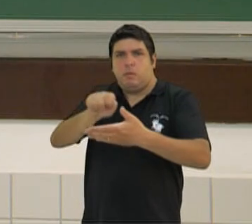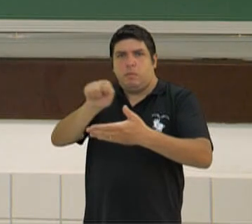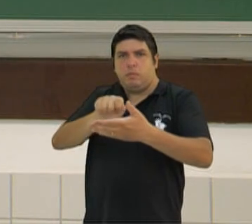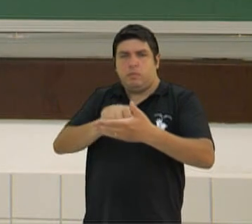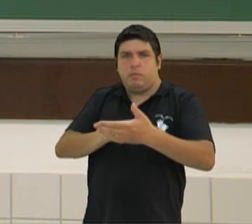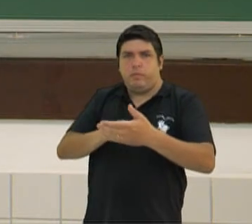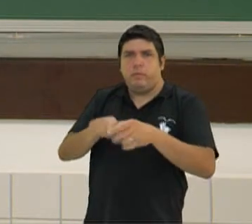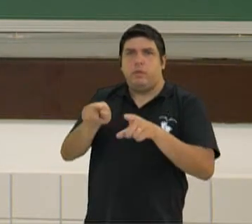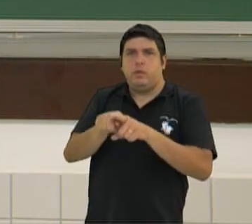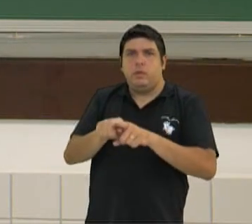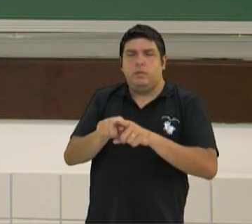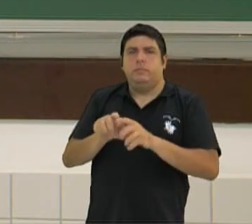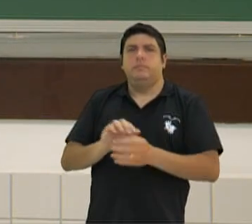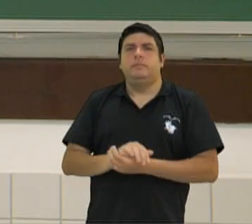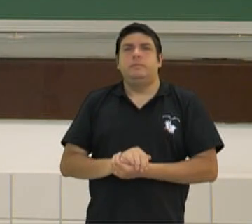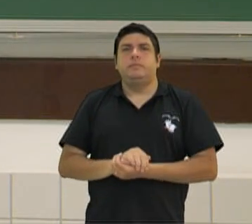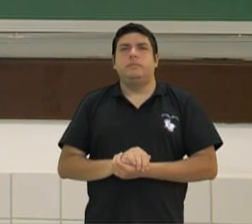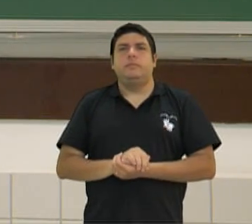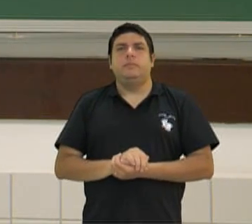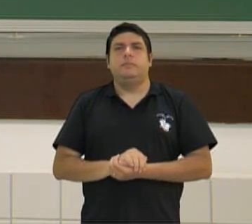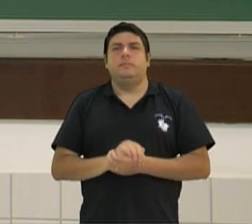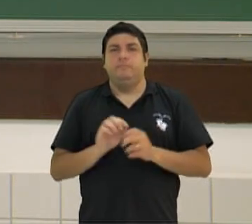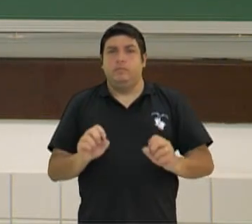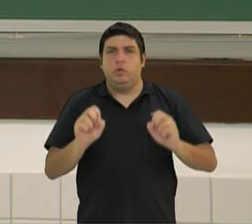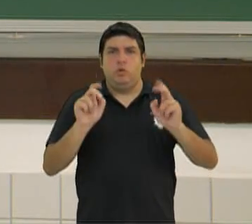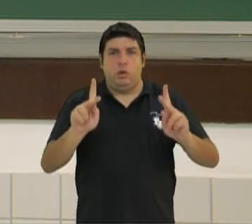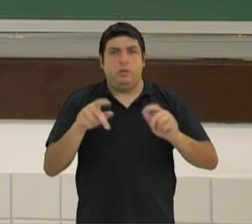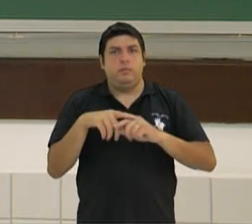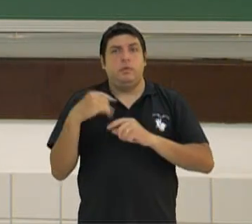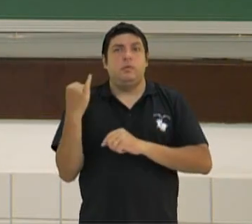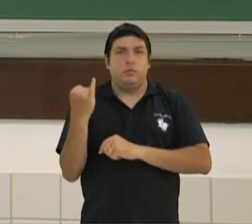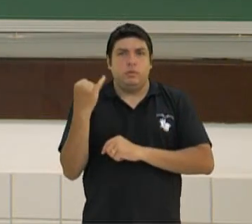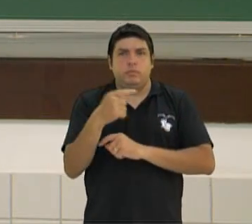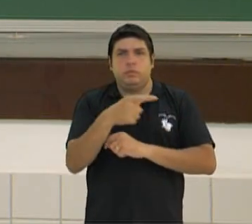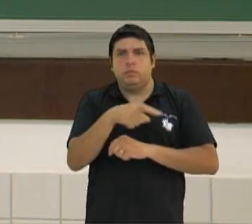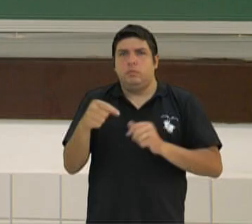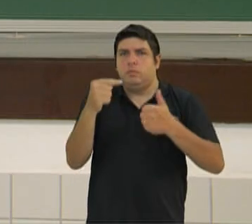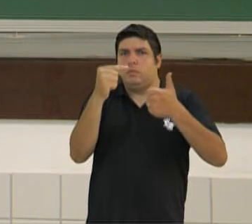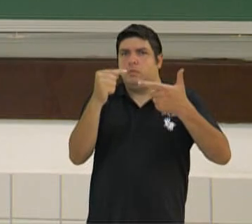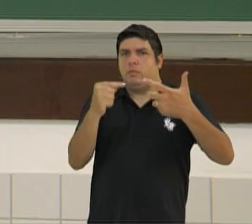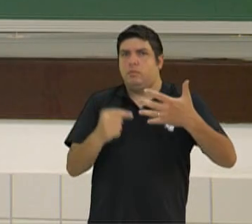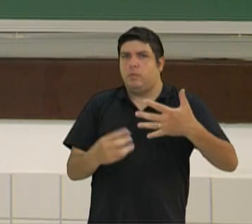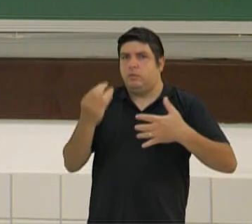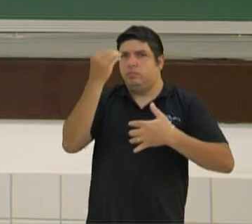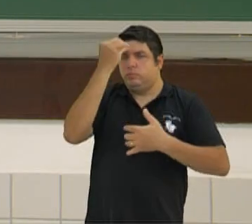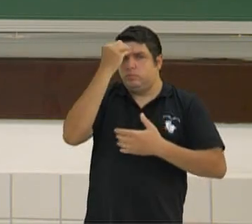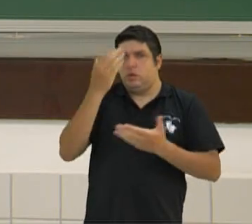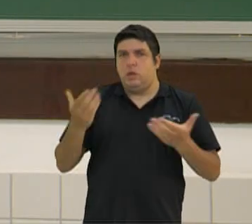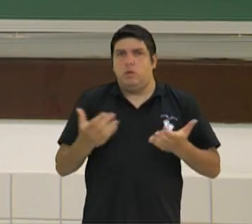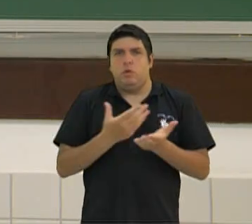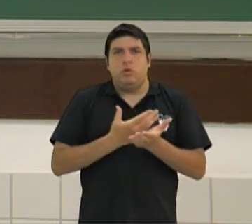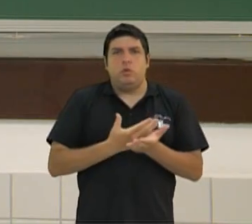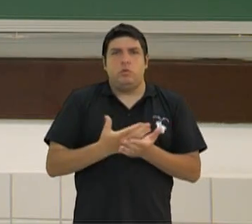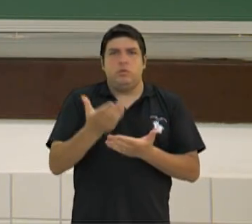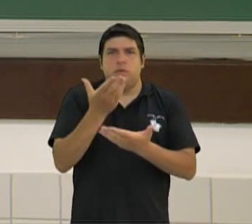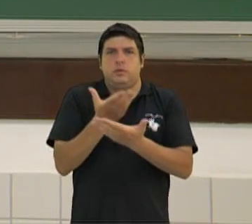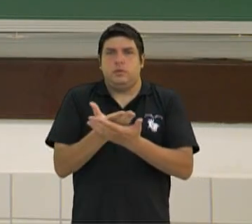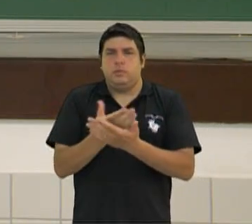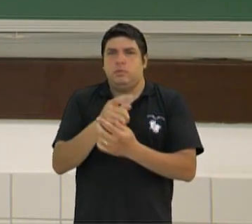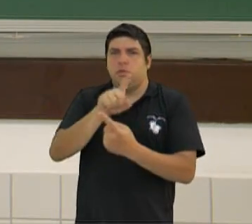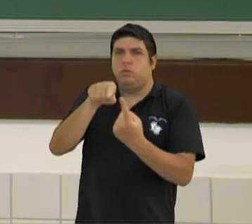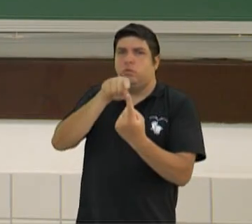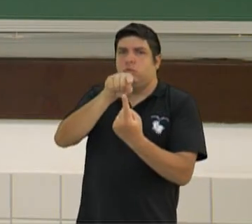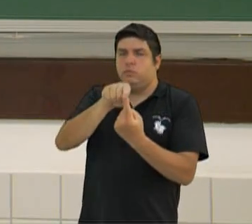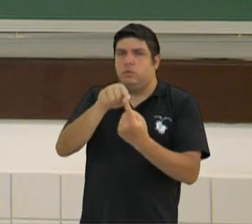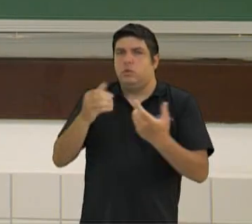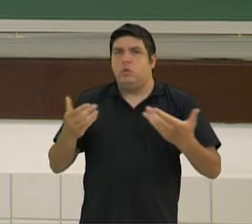realizam também as atividades, certo? Então tudo isso é bem importante. Dito tudo isso, vamos lá para o objetivo da nossa aula de hoje, o